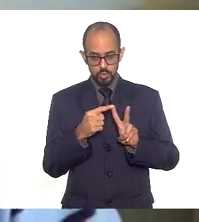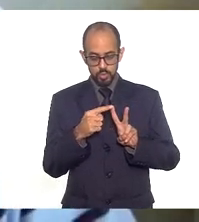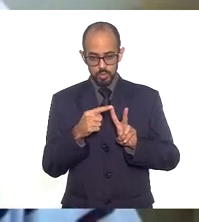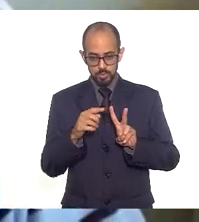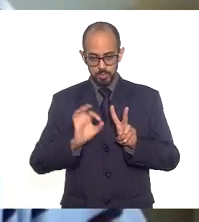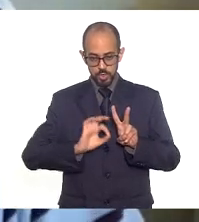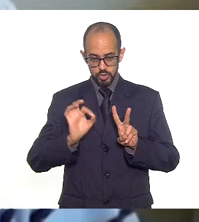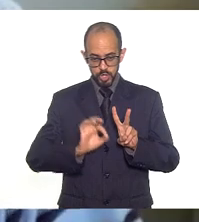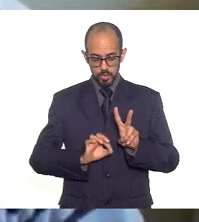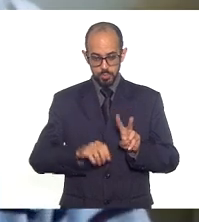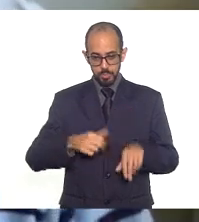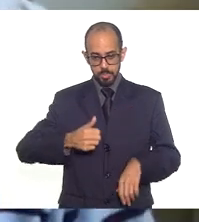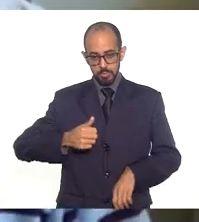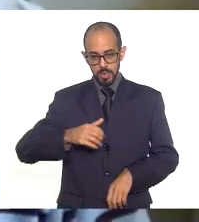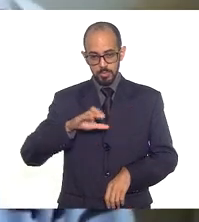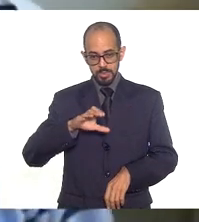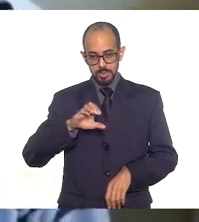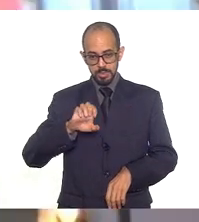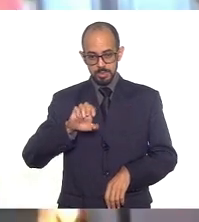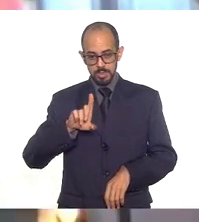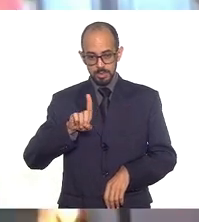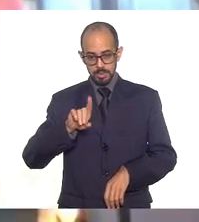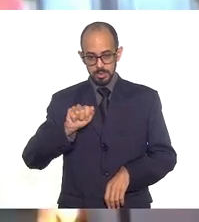e outro